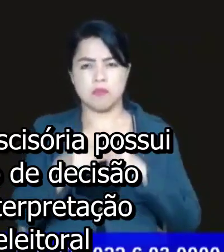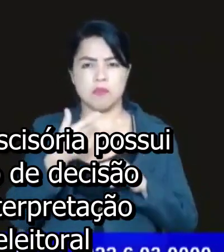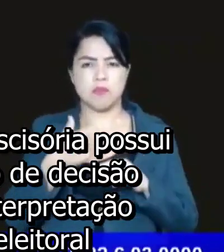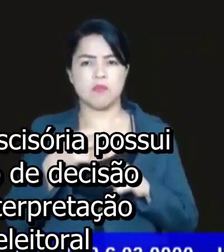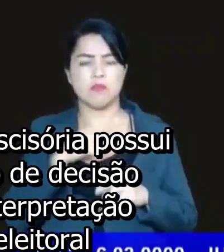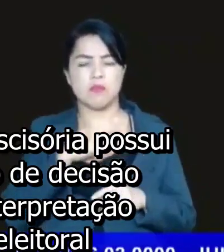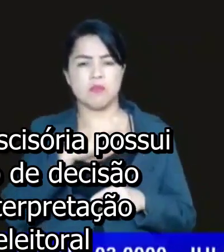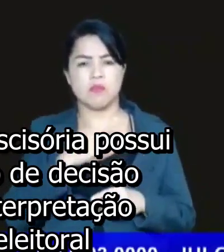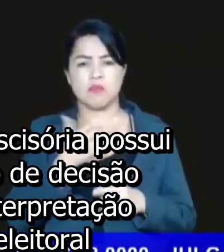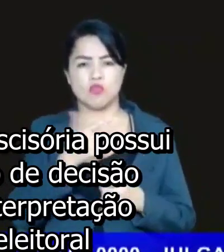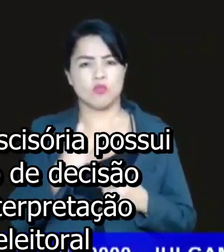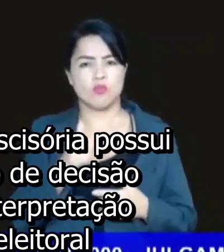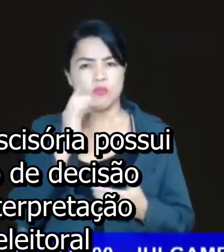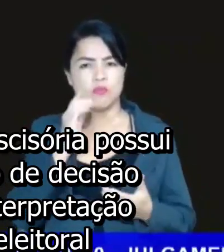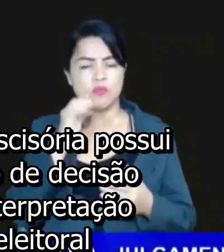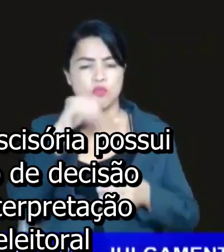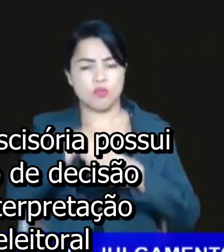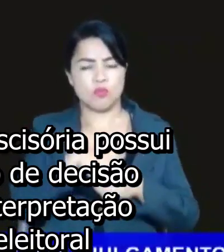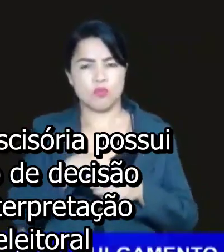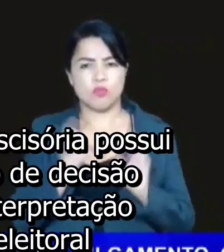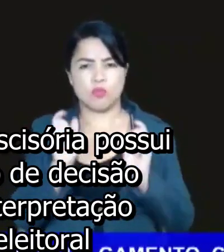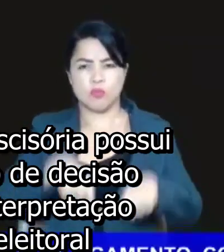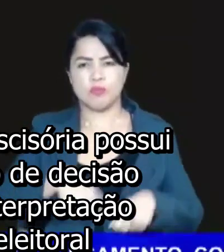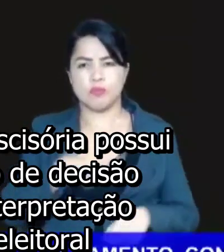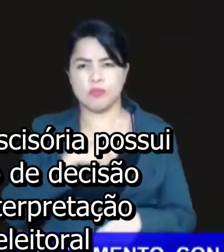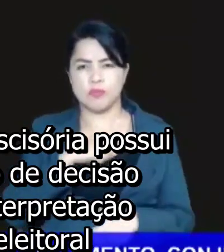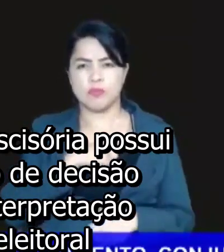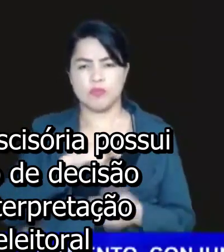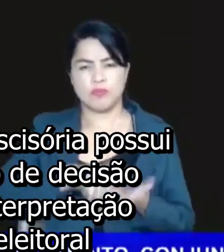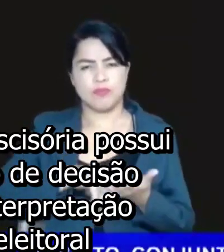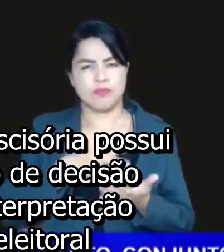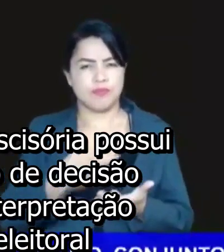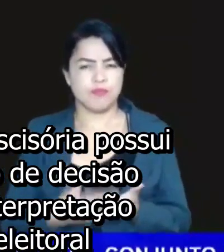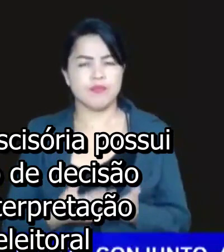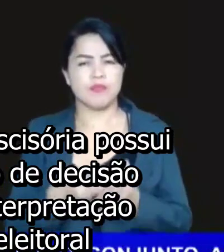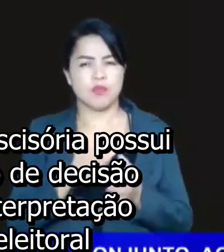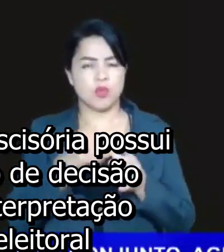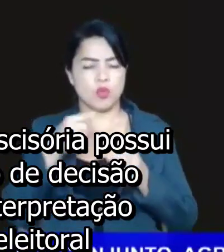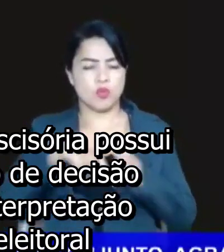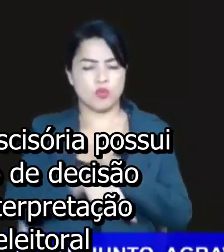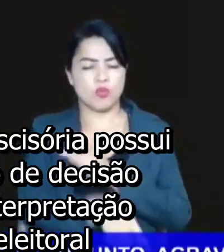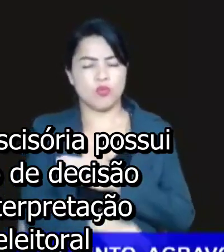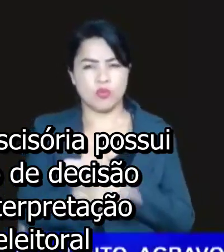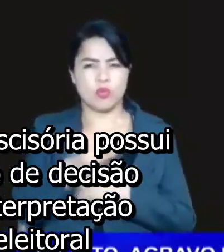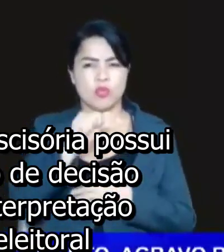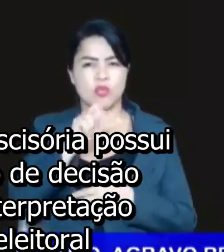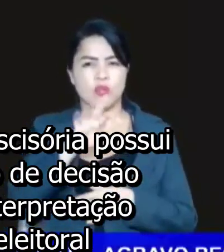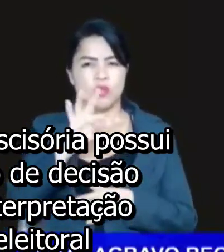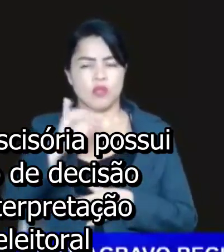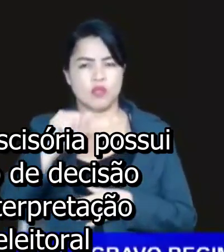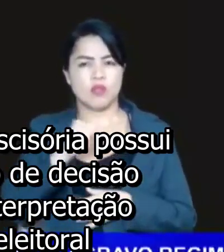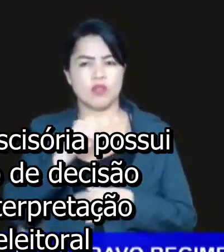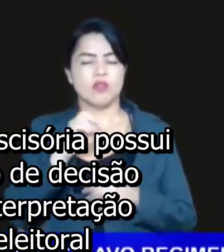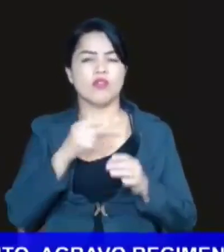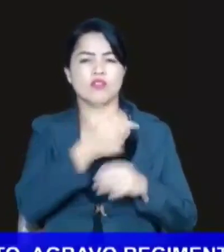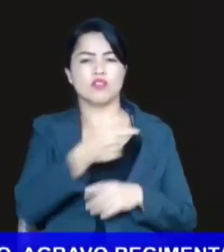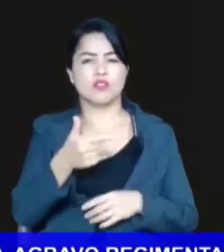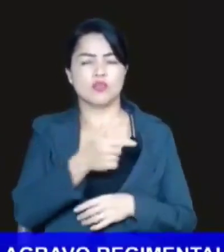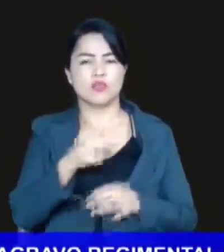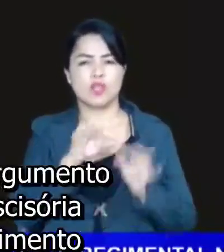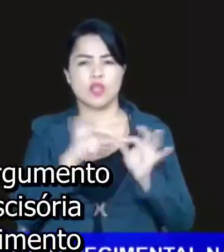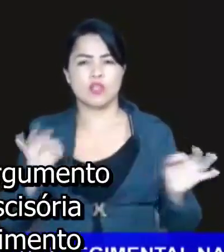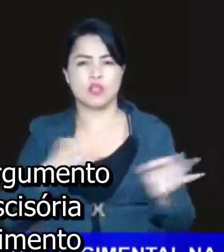verse inelegibilidade, não sendo possível a interpretação extensiva do artigo 22(1), a linha J do Código